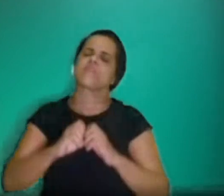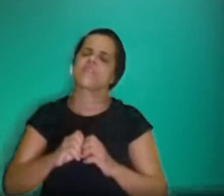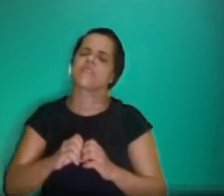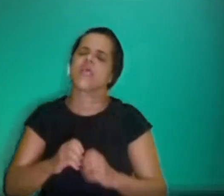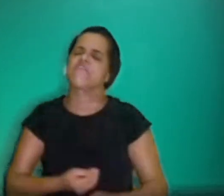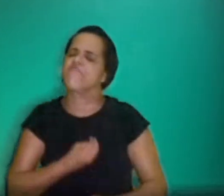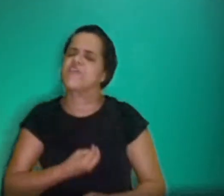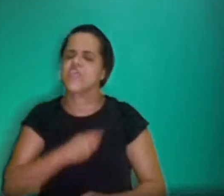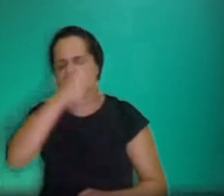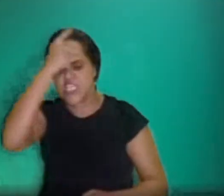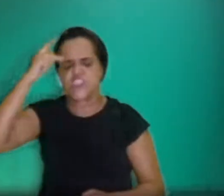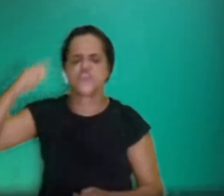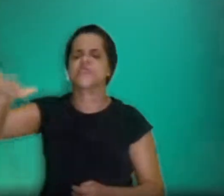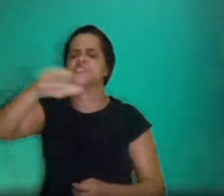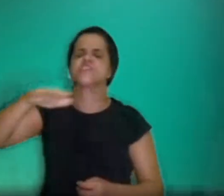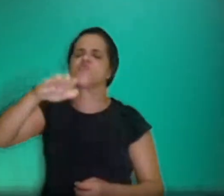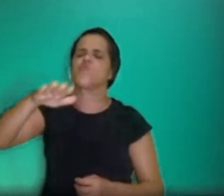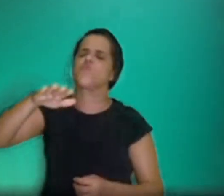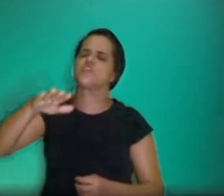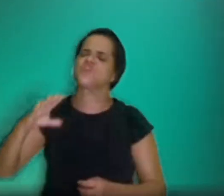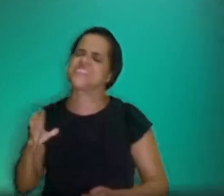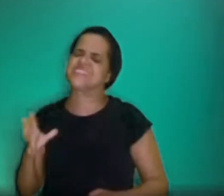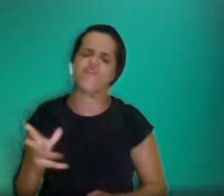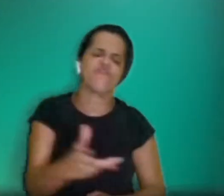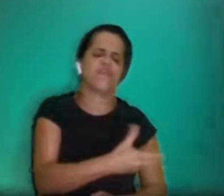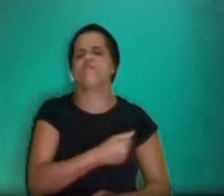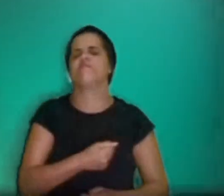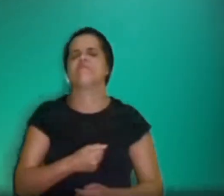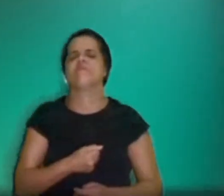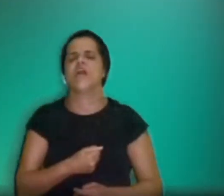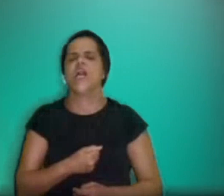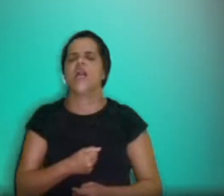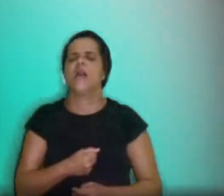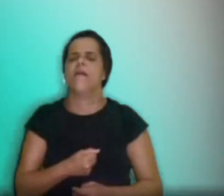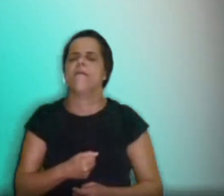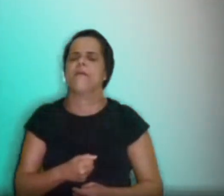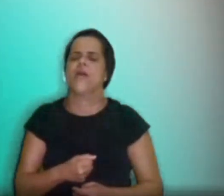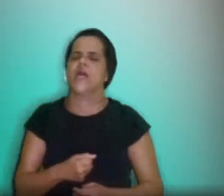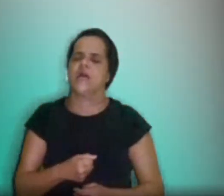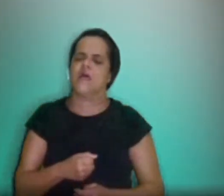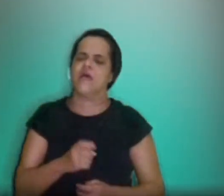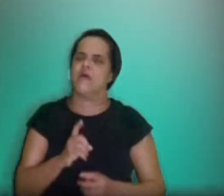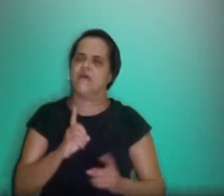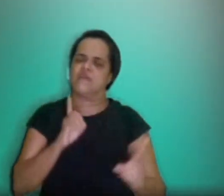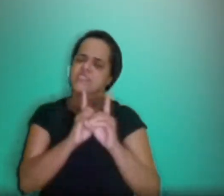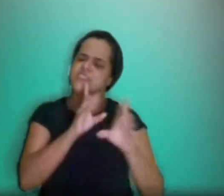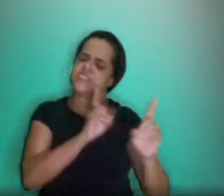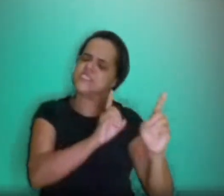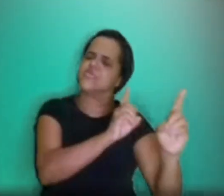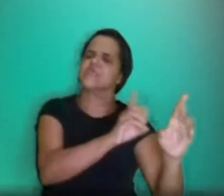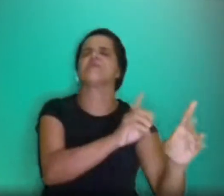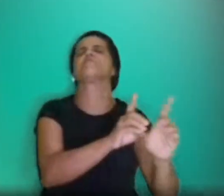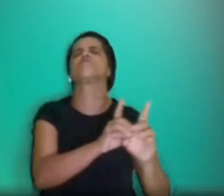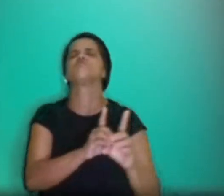que seja a cada dia, Senhor, crescente e para que seja muitas vidas ganham, Senhor, para o